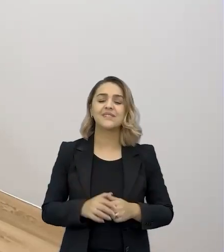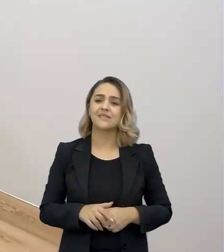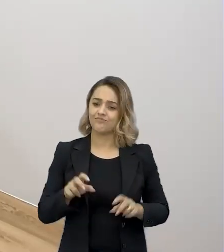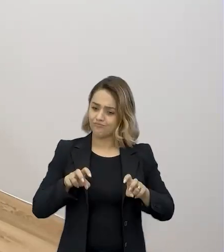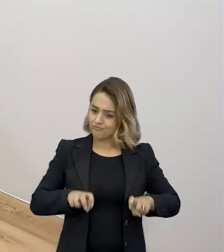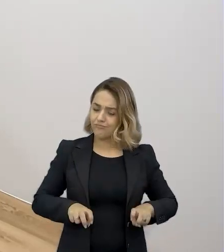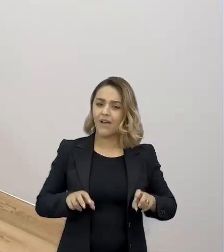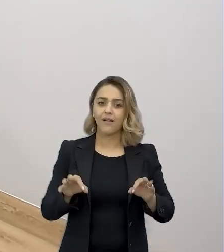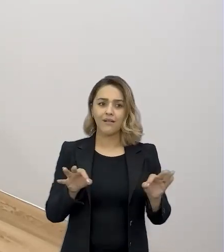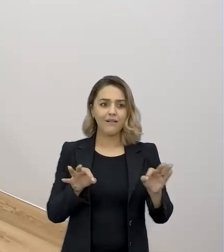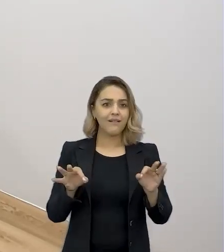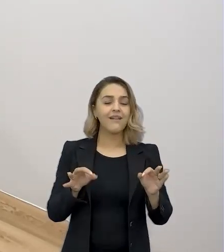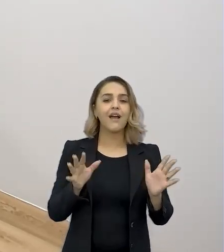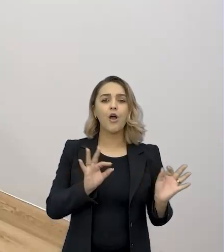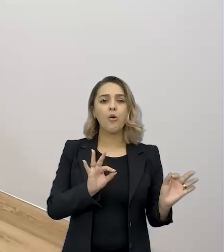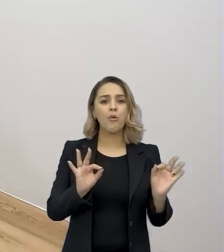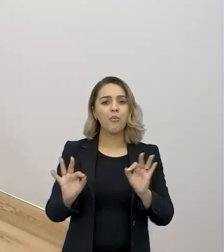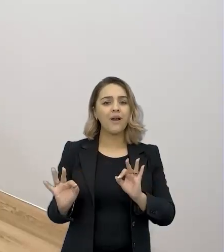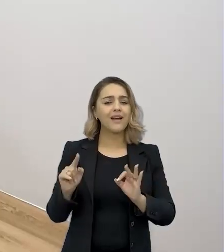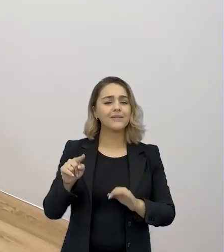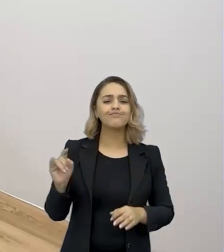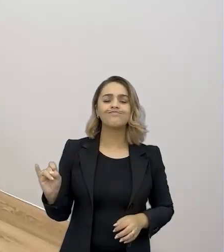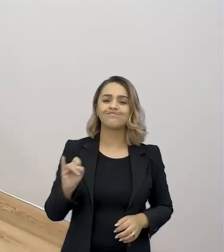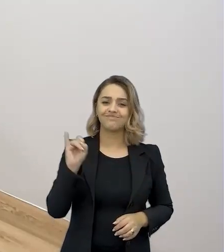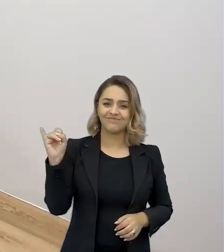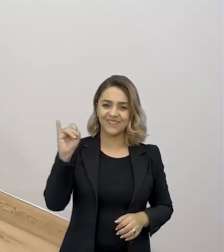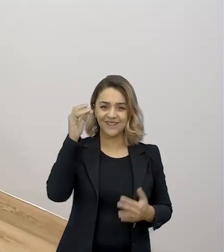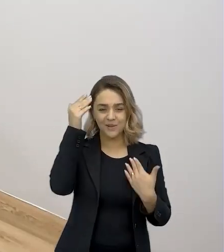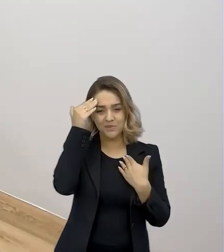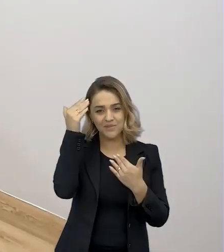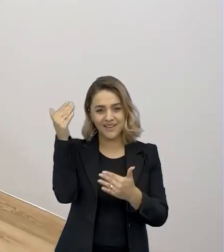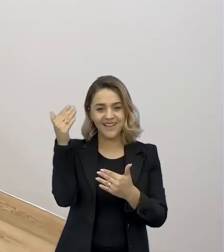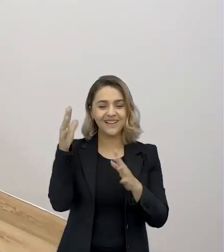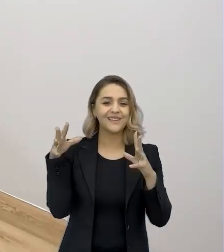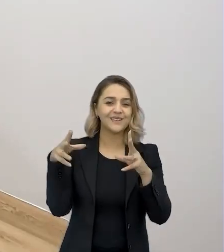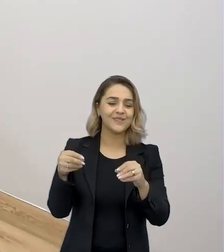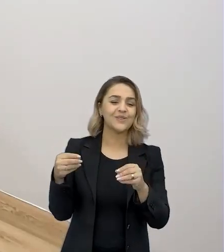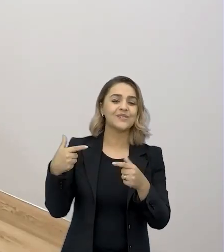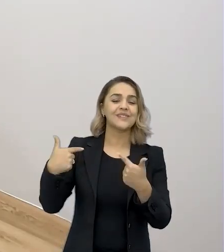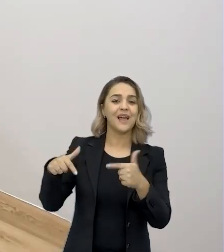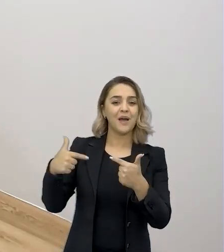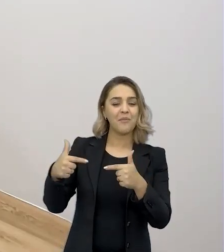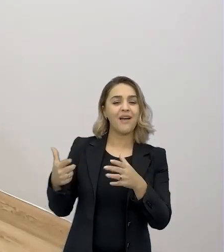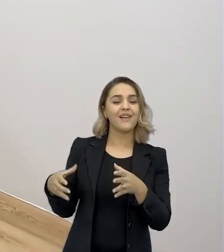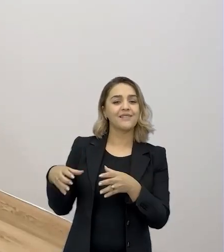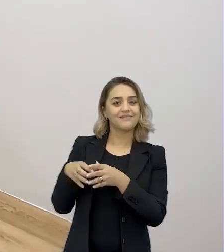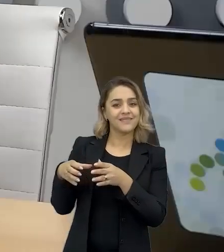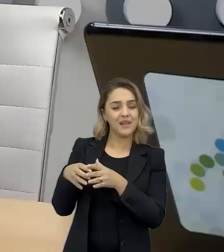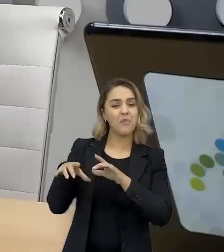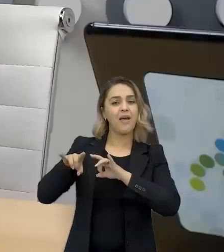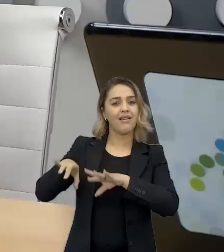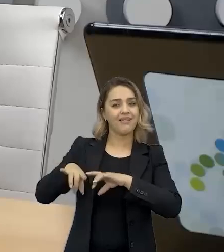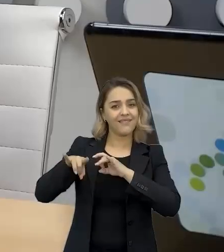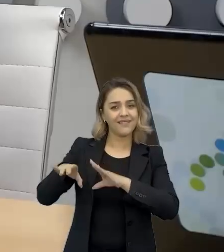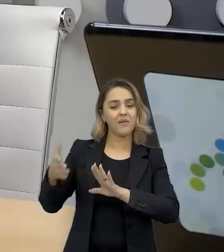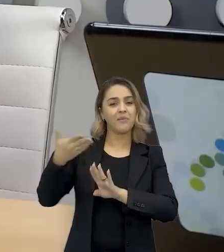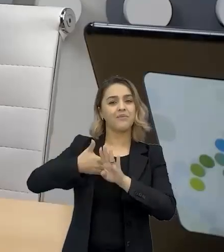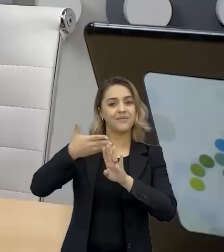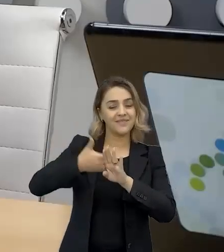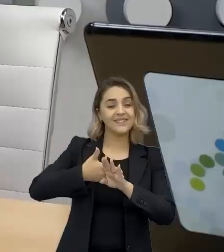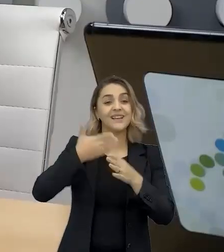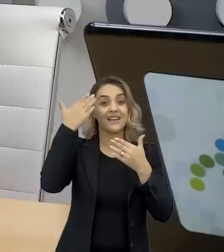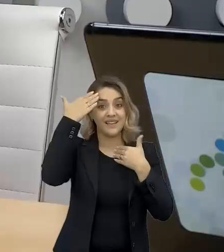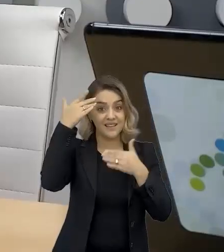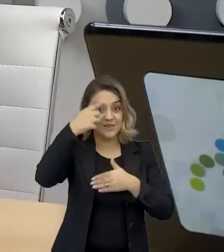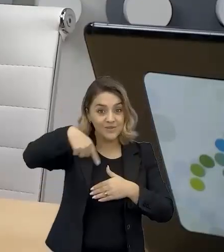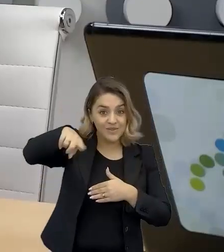importante. Sim, muito obrigada a todos que estão aí no estúdio e agradeço a vocês que participaram aqui conosco